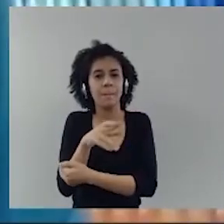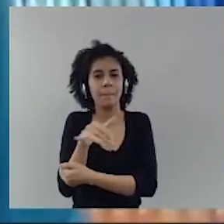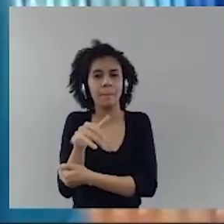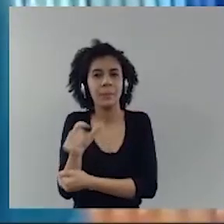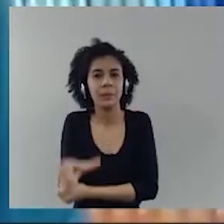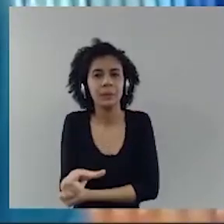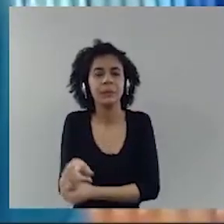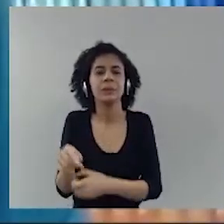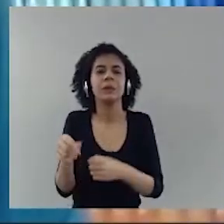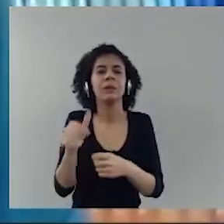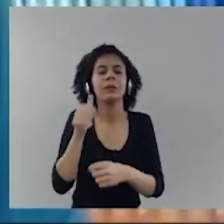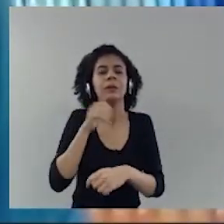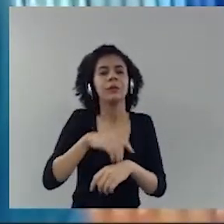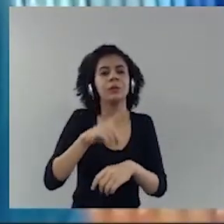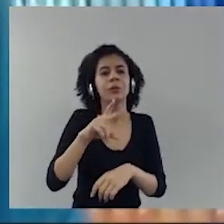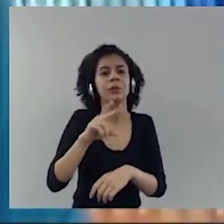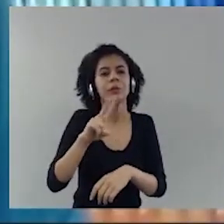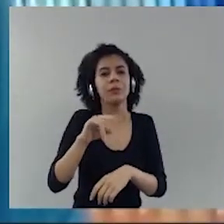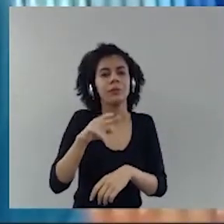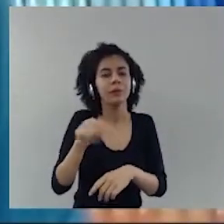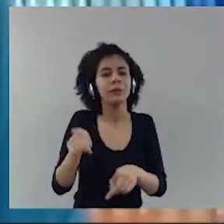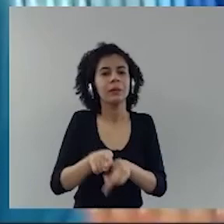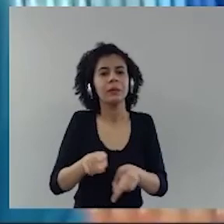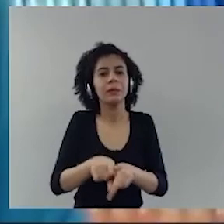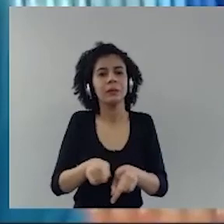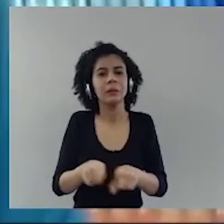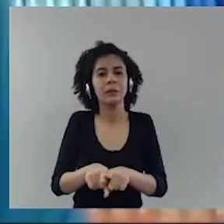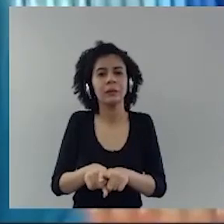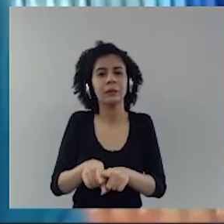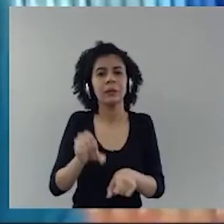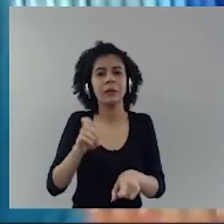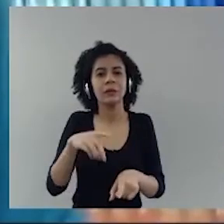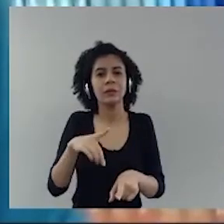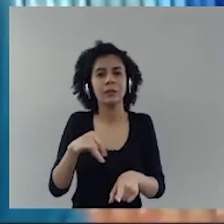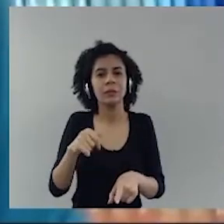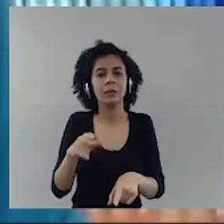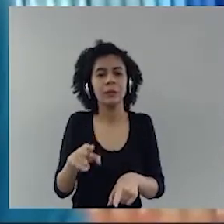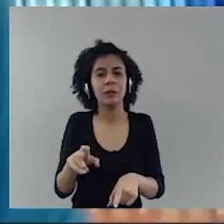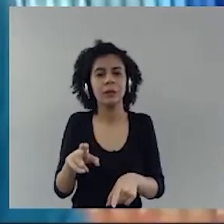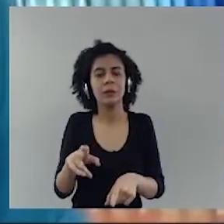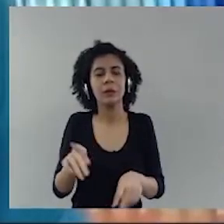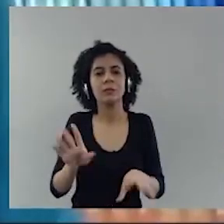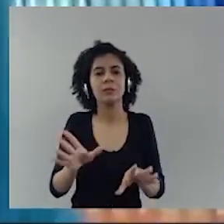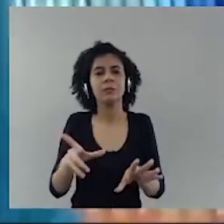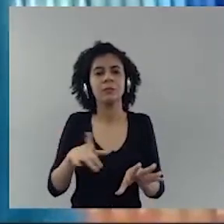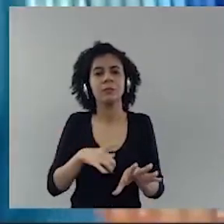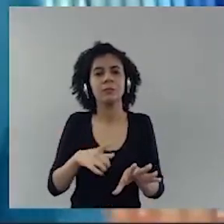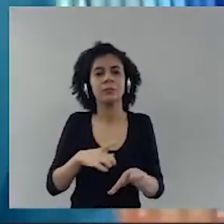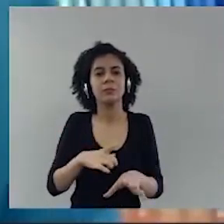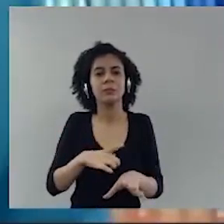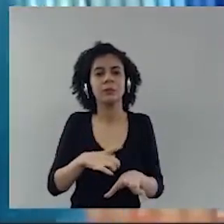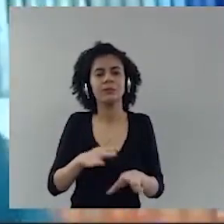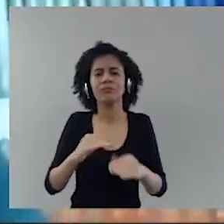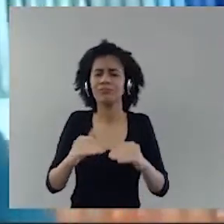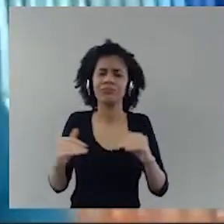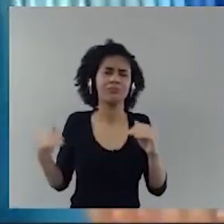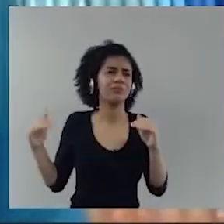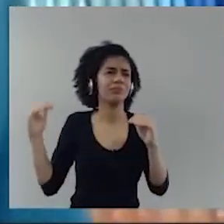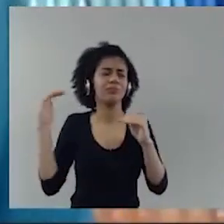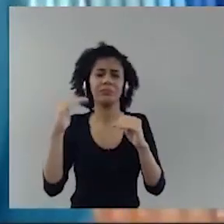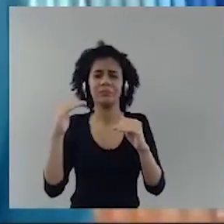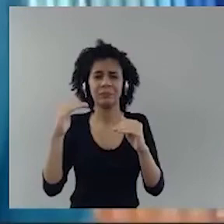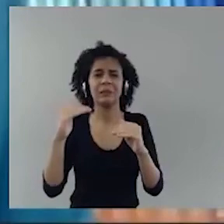a dra vera monteiro e adotou a guimarães e destaca o alto nível